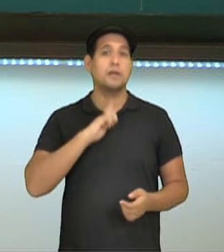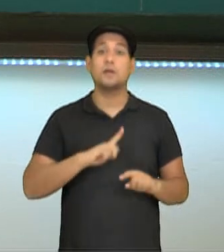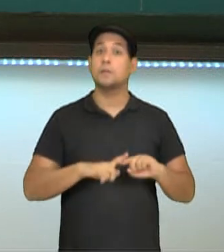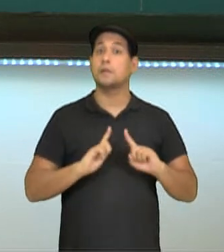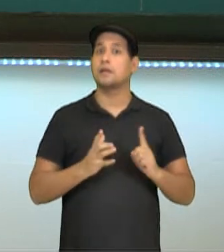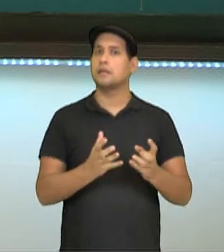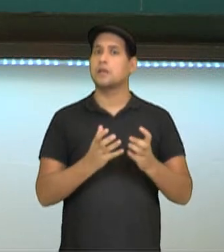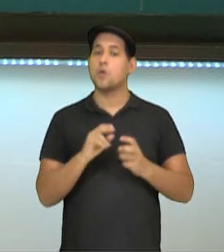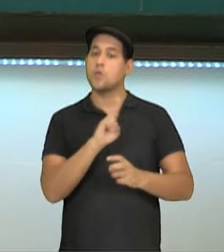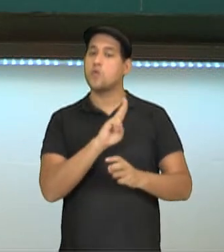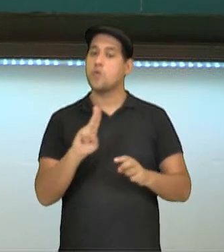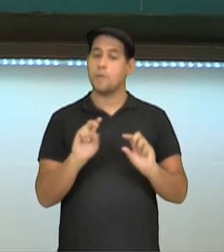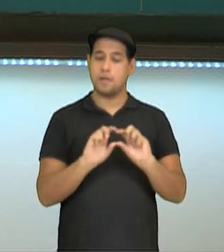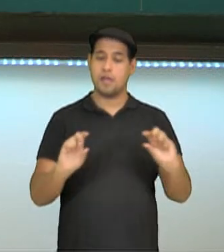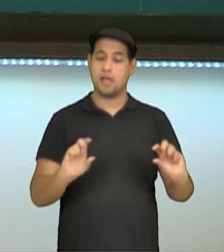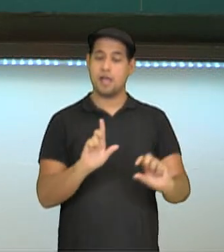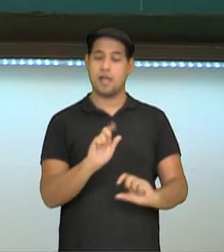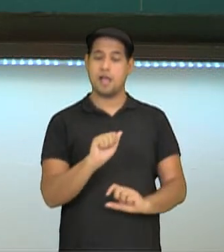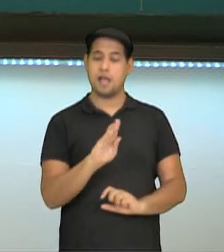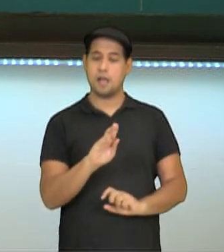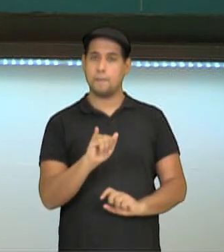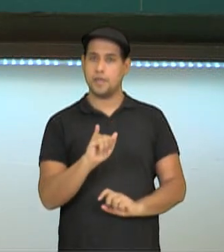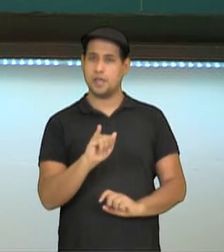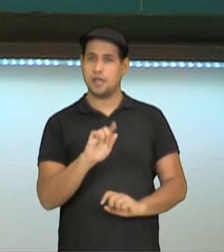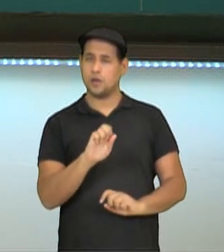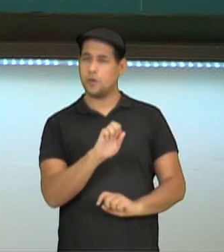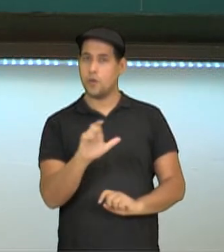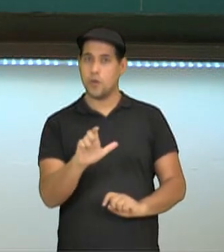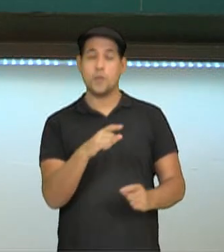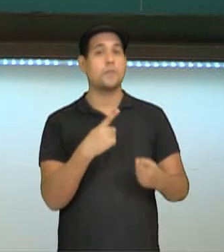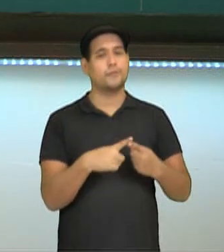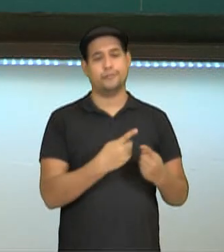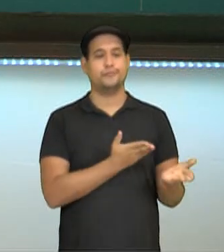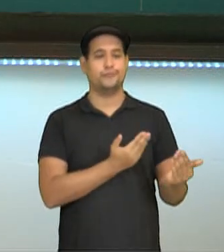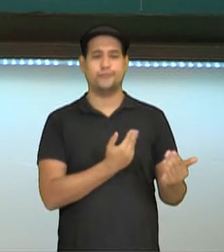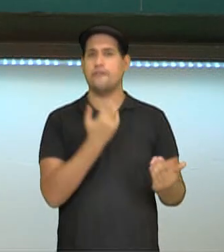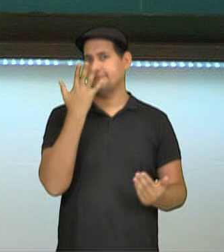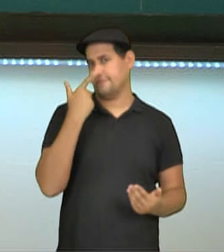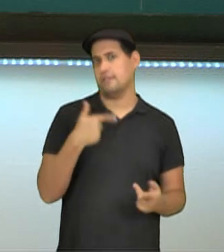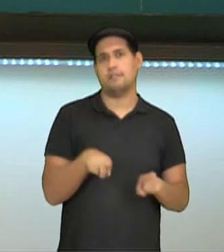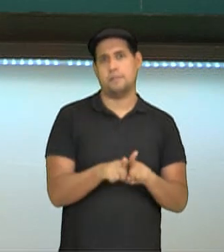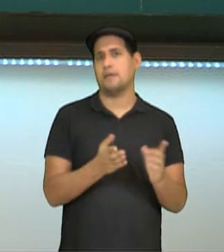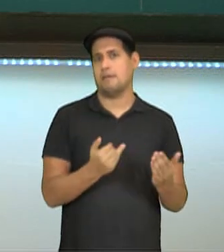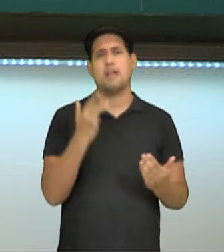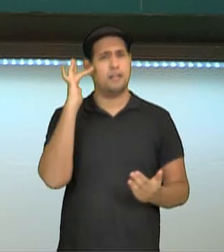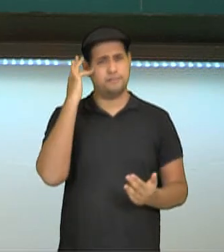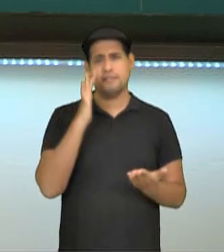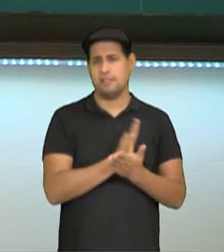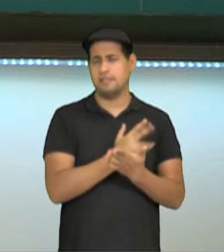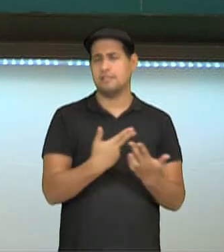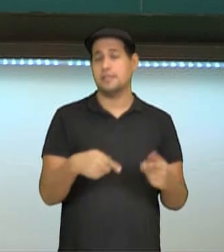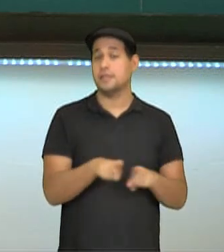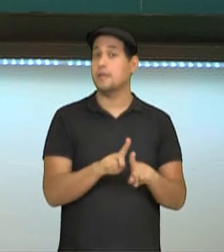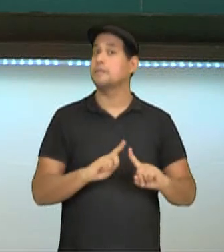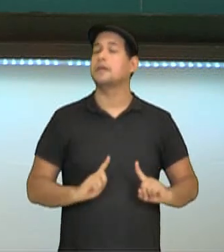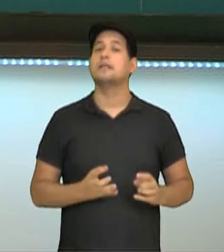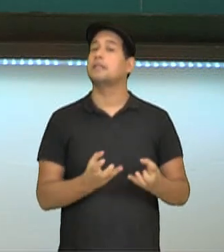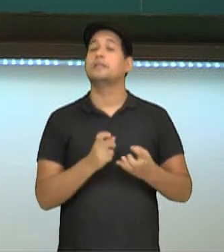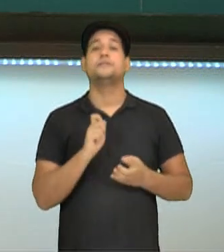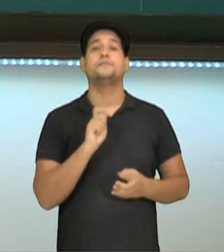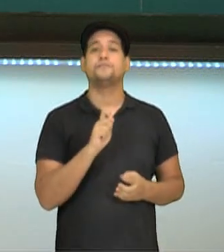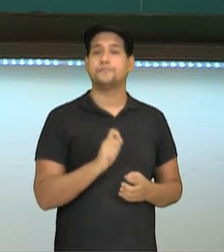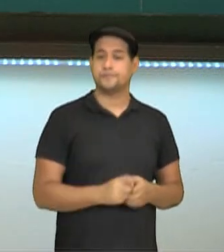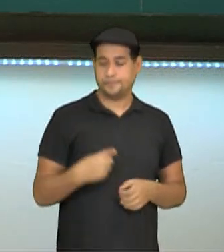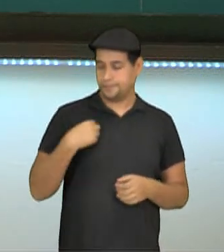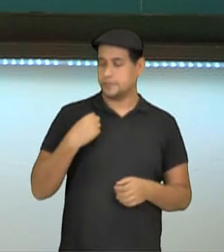o nome ali atrás seja do Gabigol, porque eu quero, né, muitas vezes, o adolescente e criança, né, o adulto também. Mas o que ele quer? Ele quer